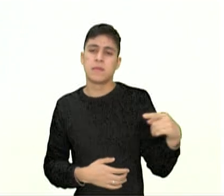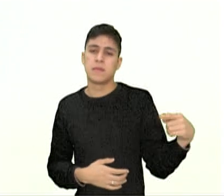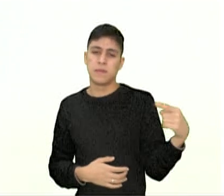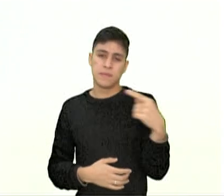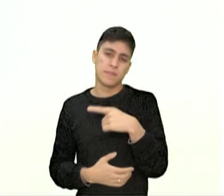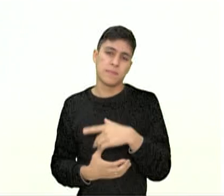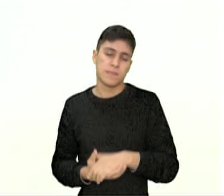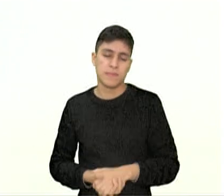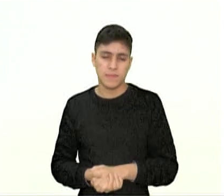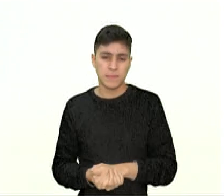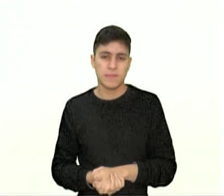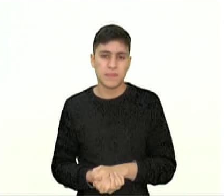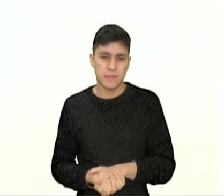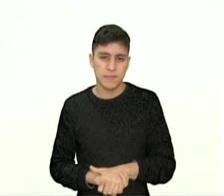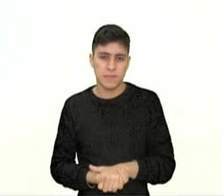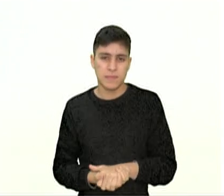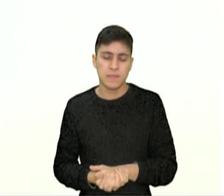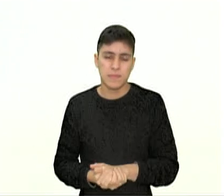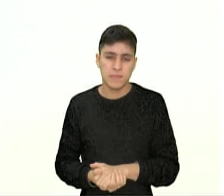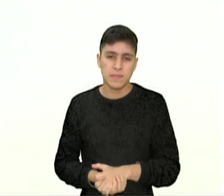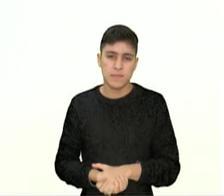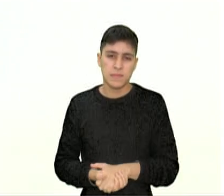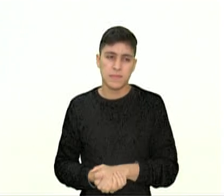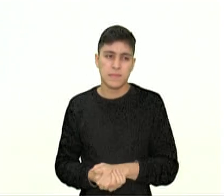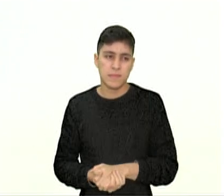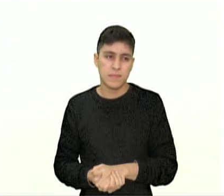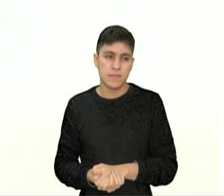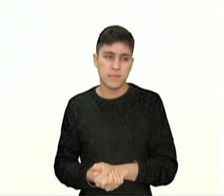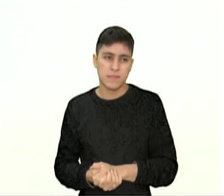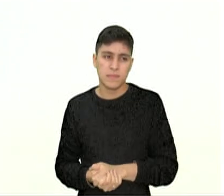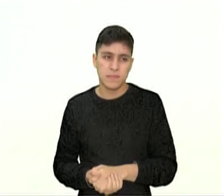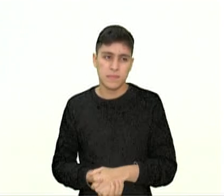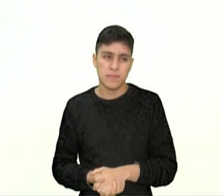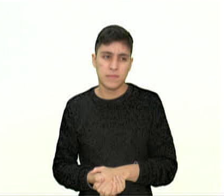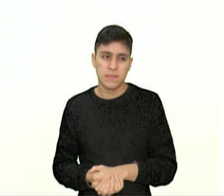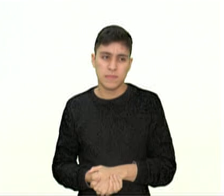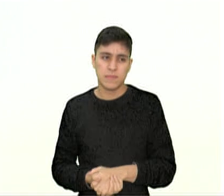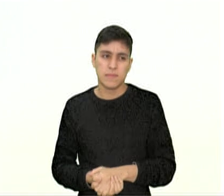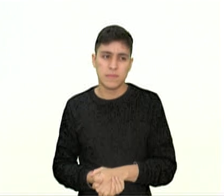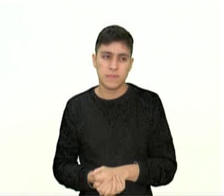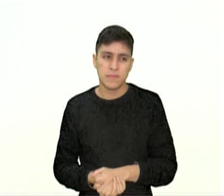de Europa sufrió el invierno más frío desde